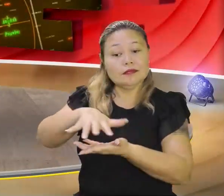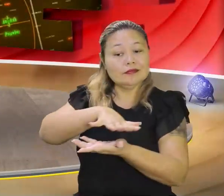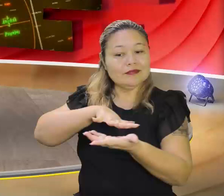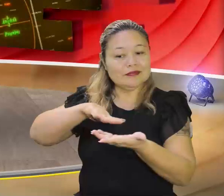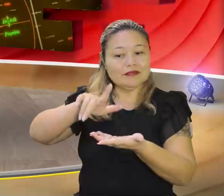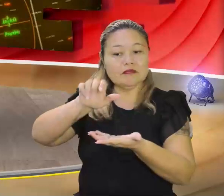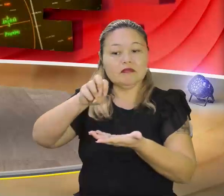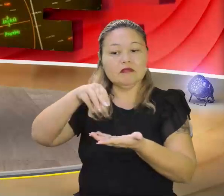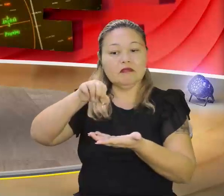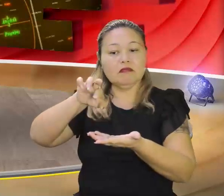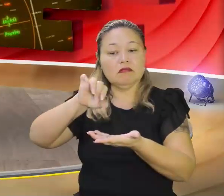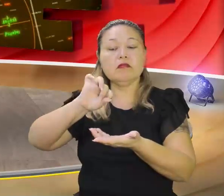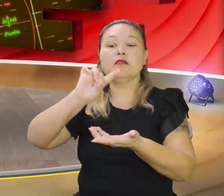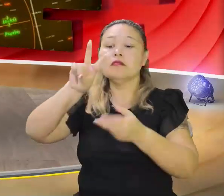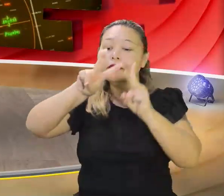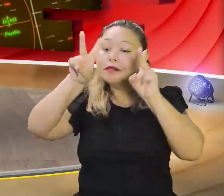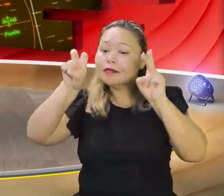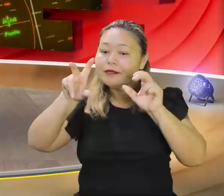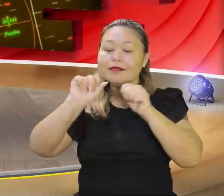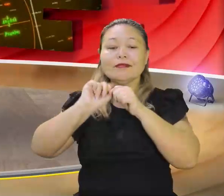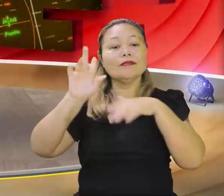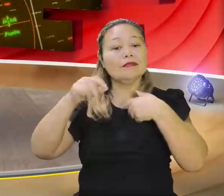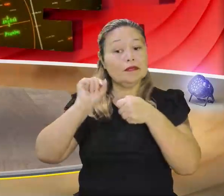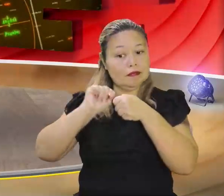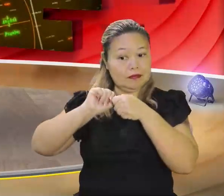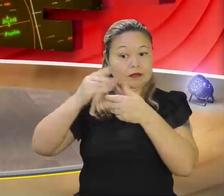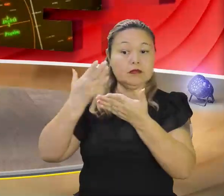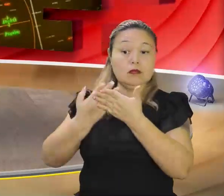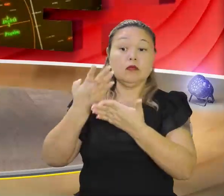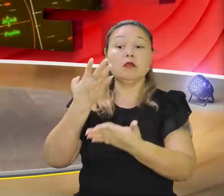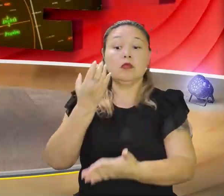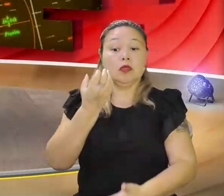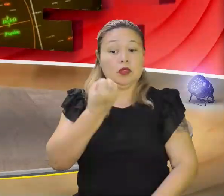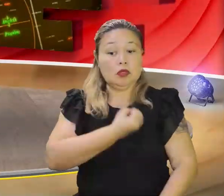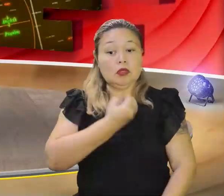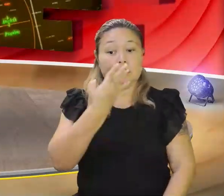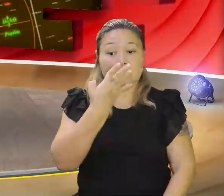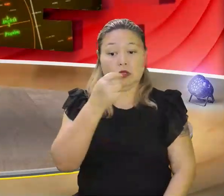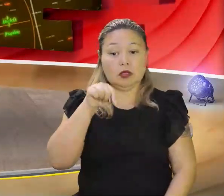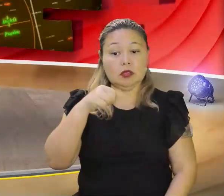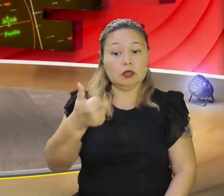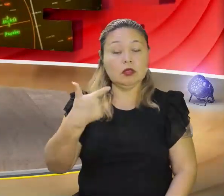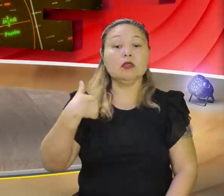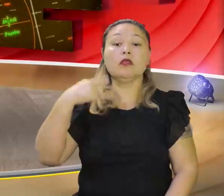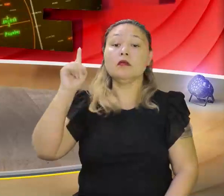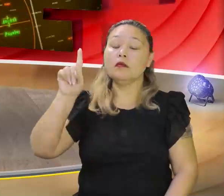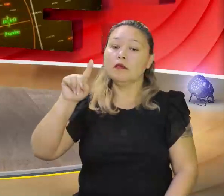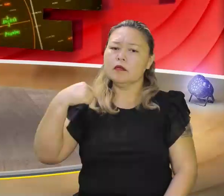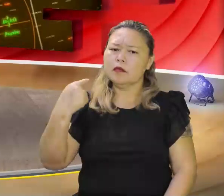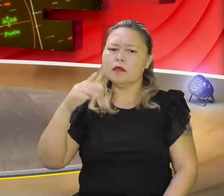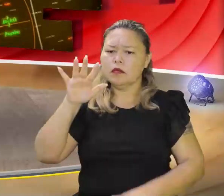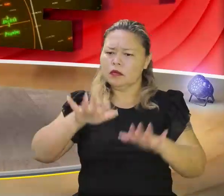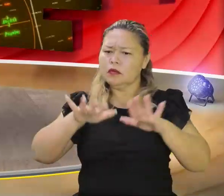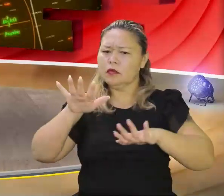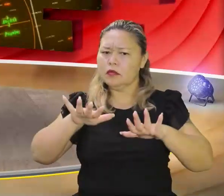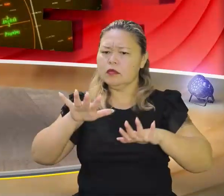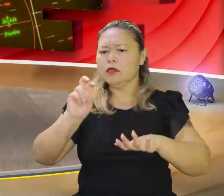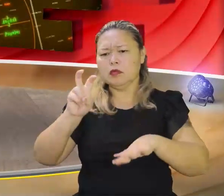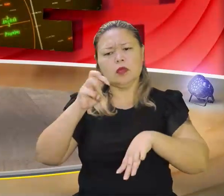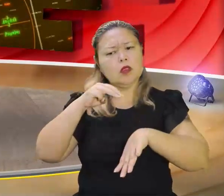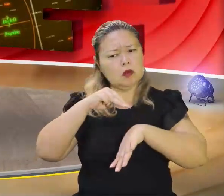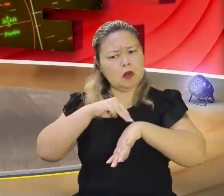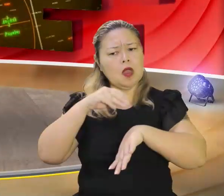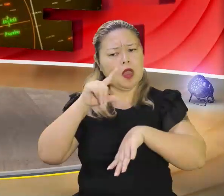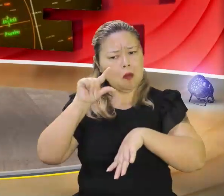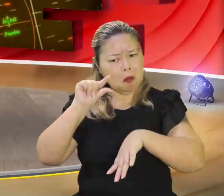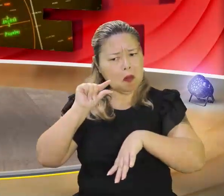né? Assunto que a gente fez na aula 4.1 de maneira revisional. Isso. Eu acho que 5 minutos é pouco, não é? Ah, eu também